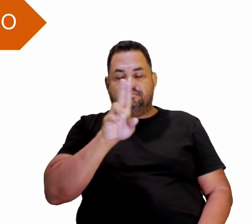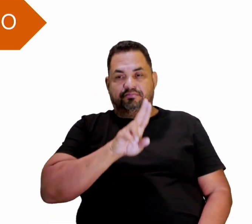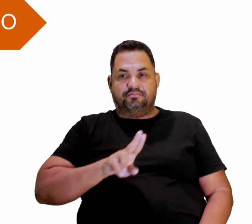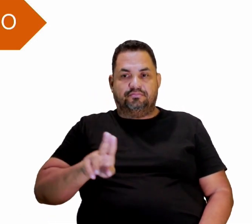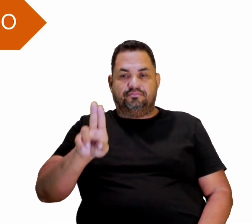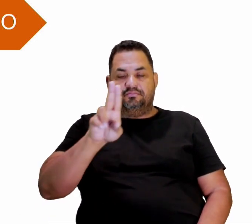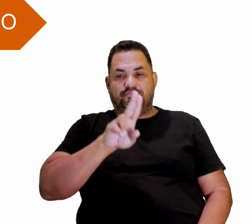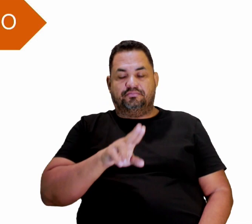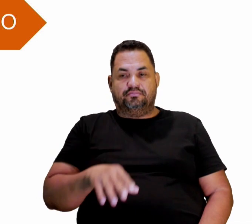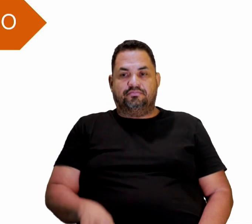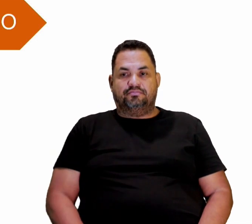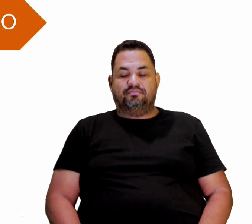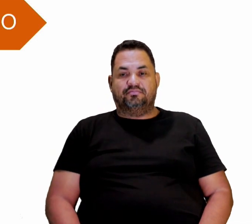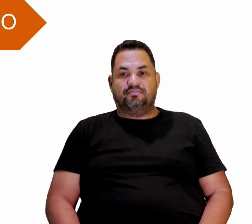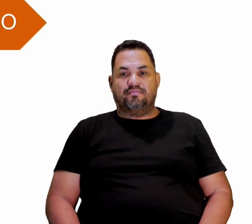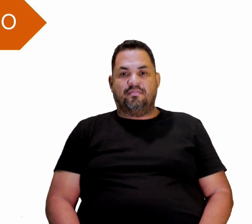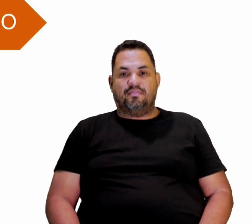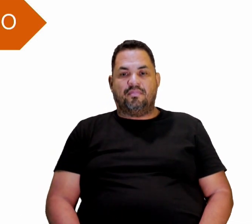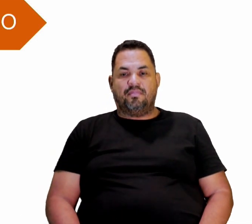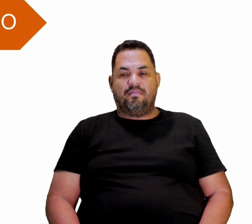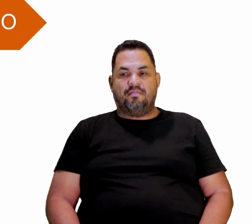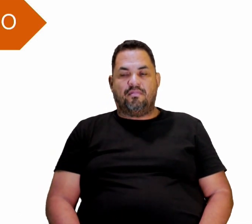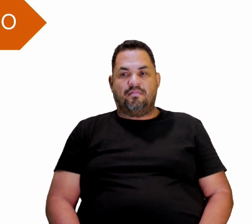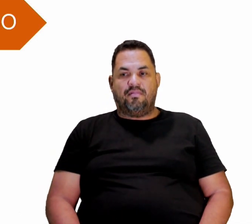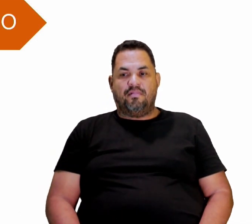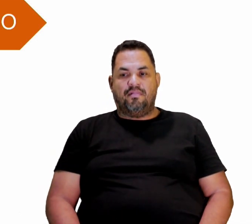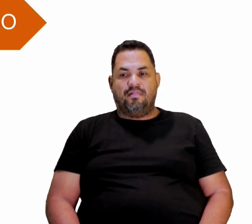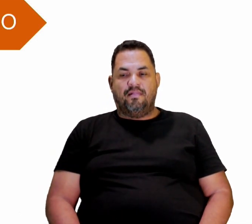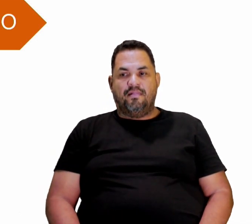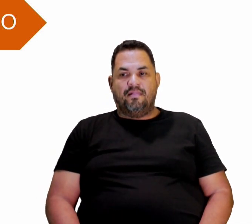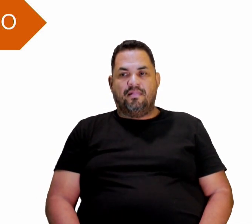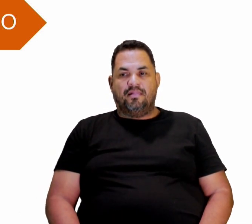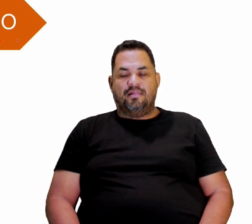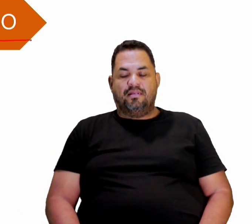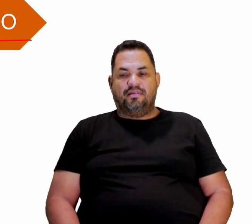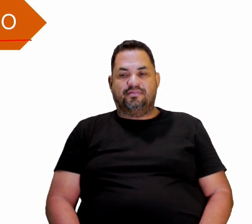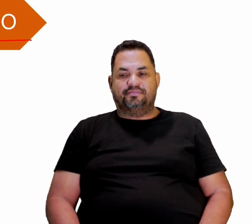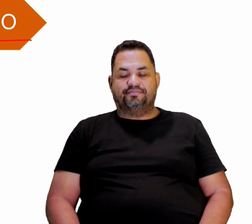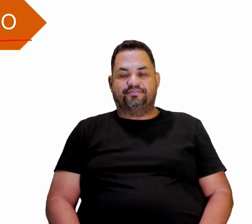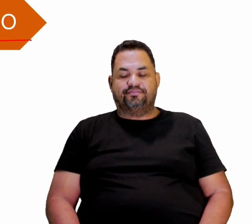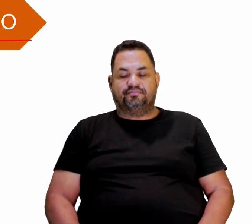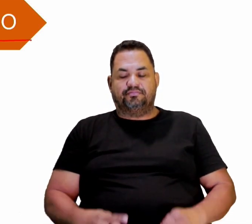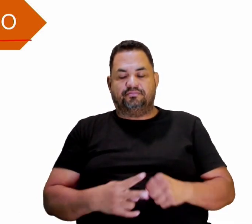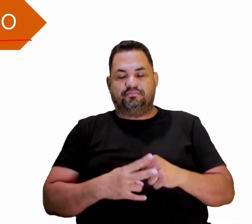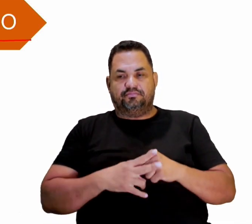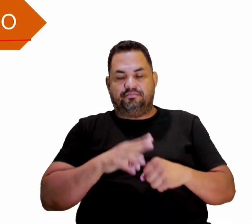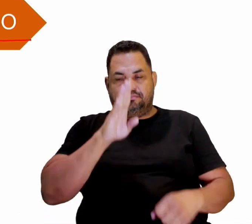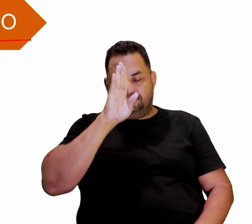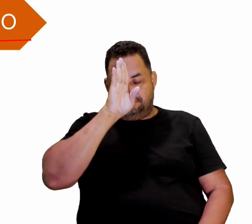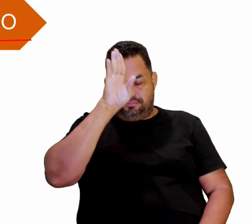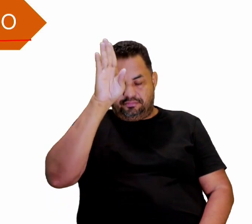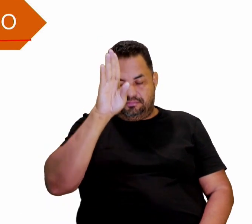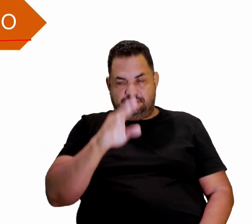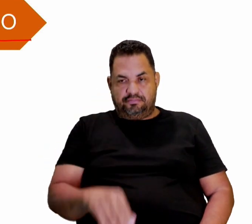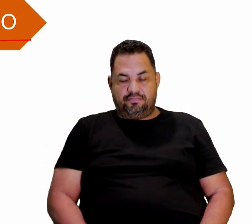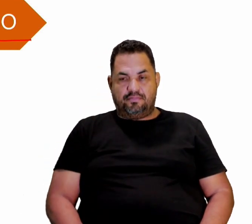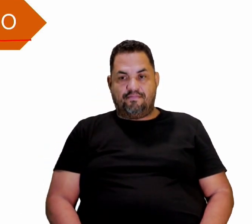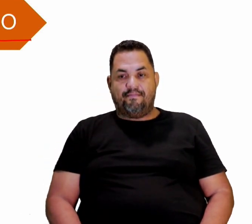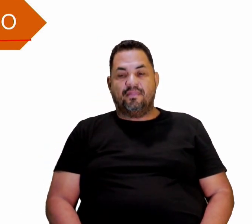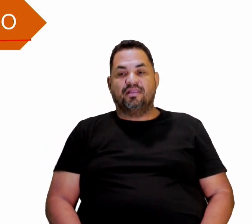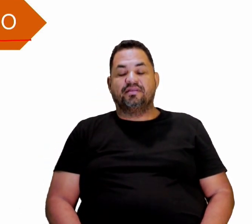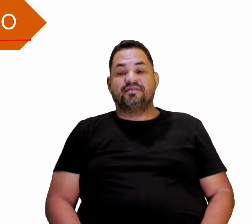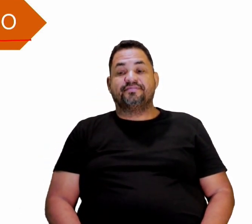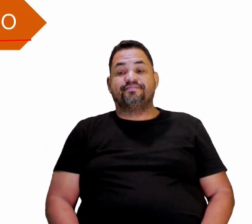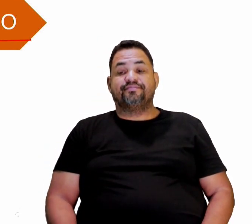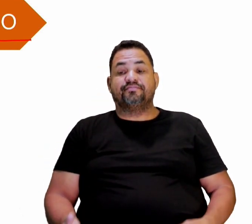vai usar aqui no presente ainda assim going to e o verbo principal Então esse William é